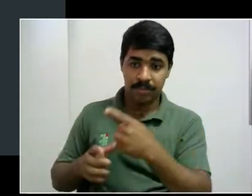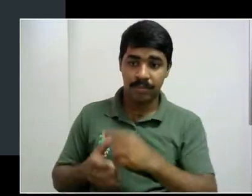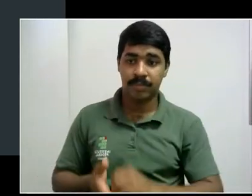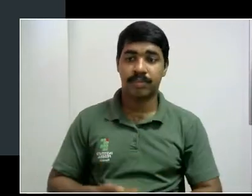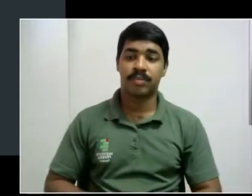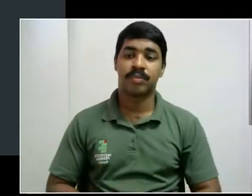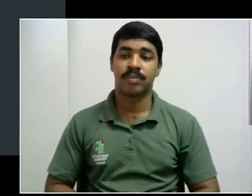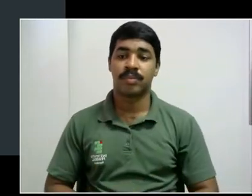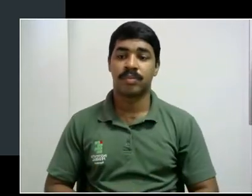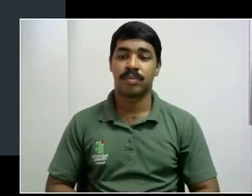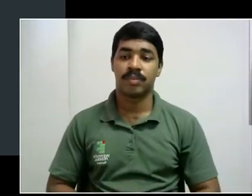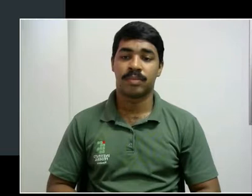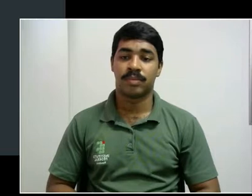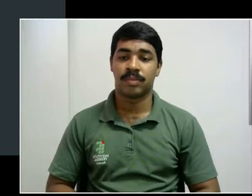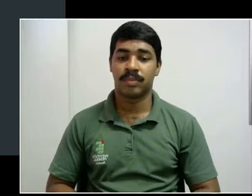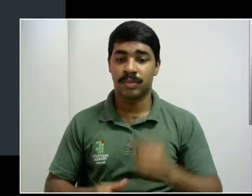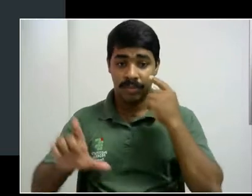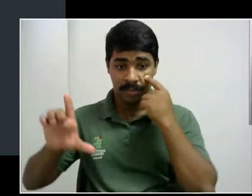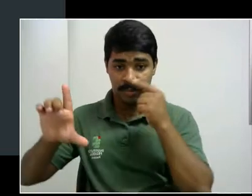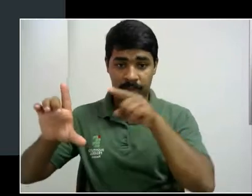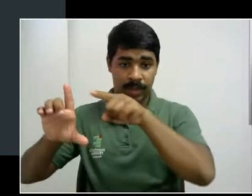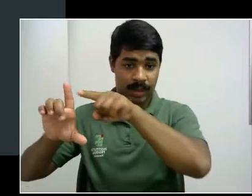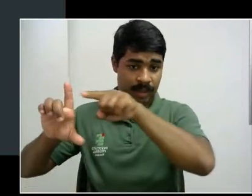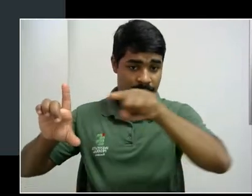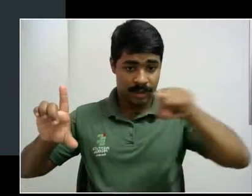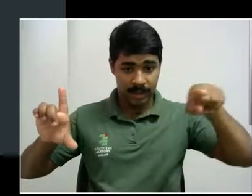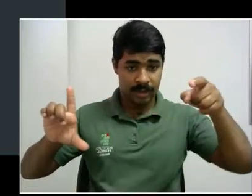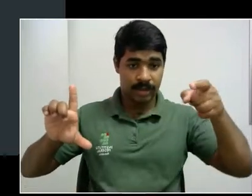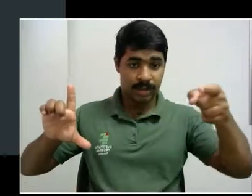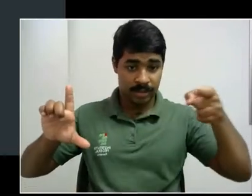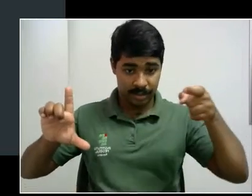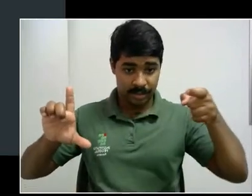ela corta o eixo x, né? Lembrando que esse aqui é o nosso eixo x.